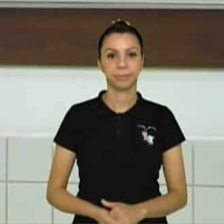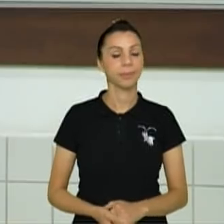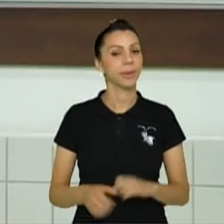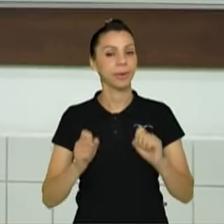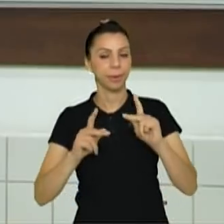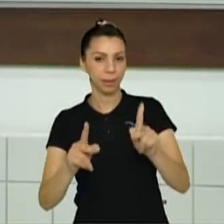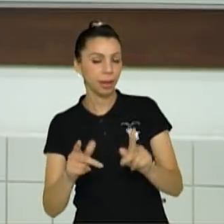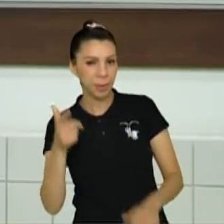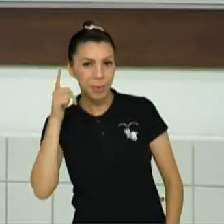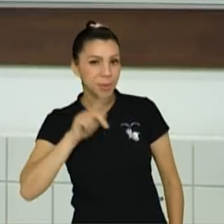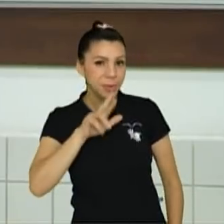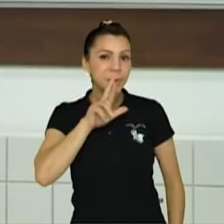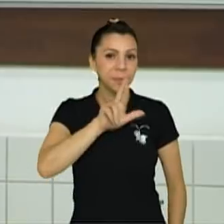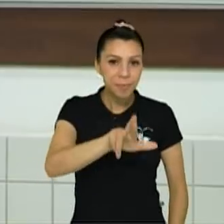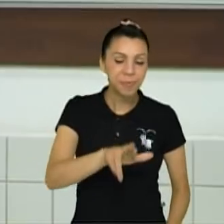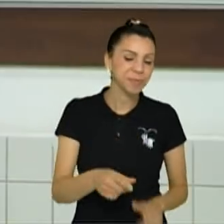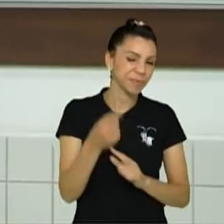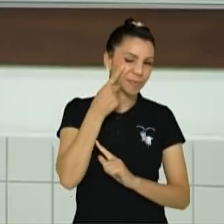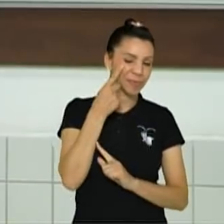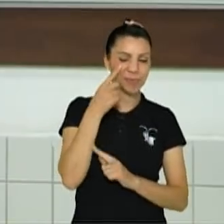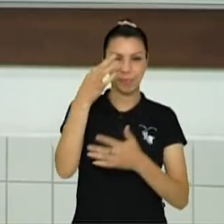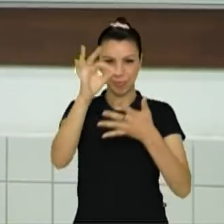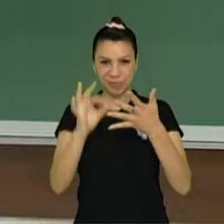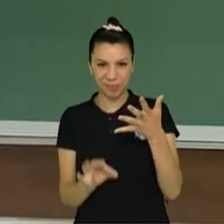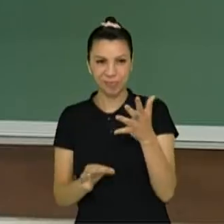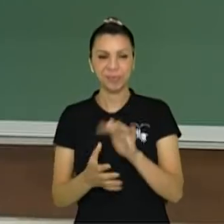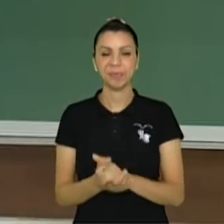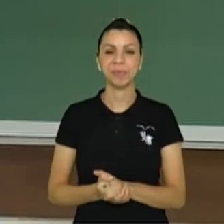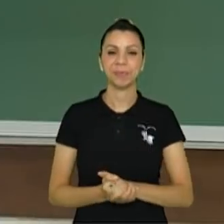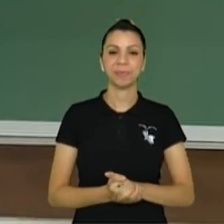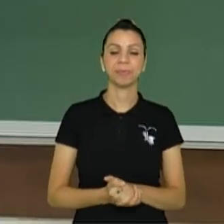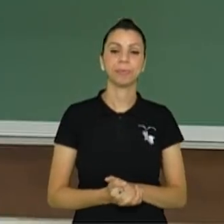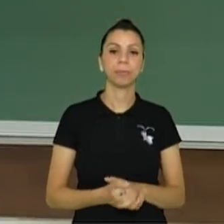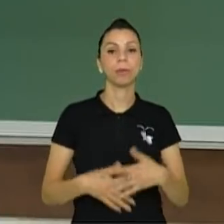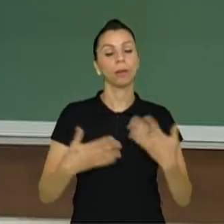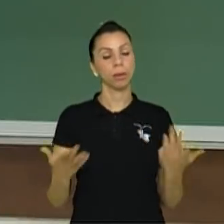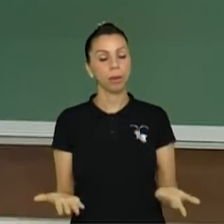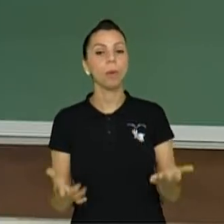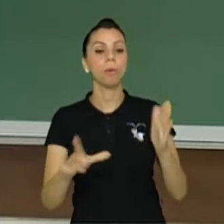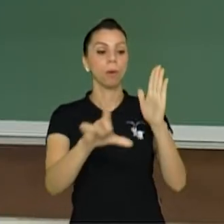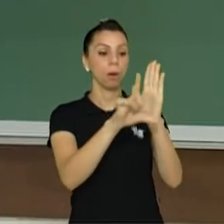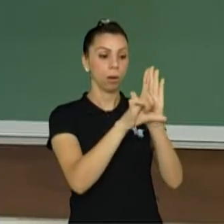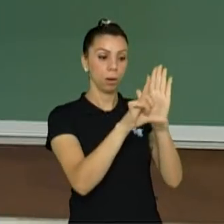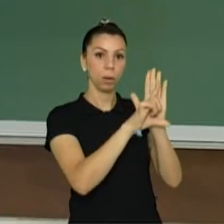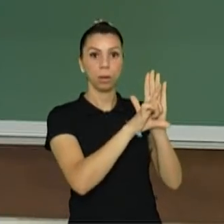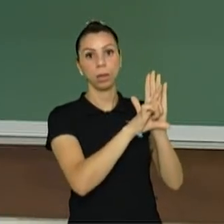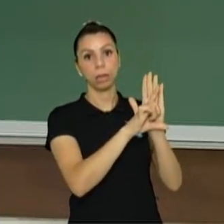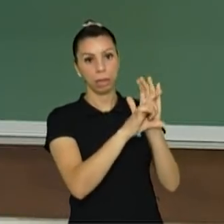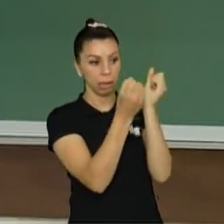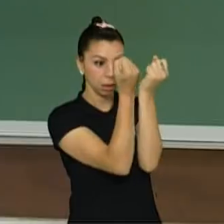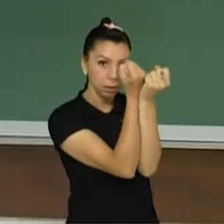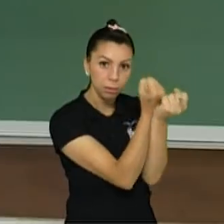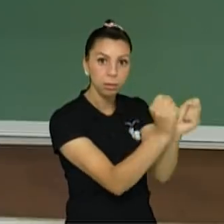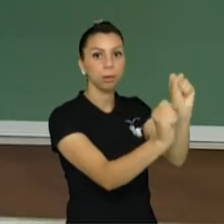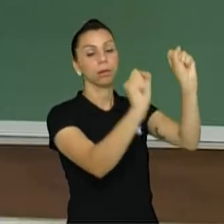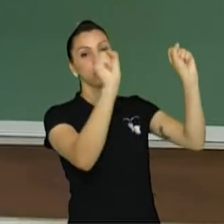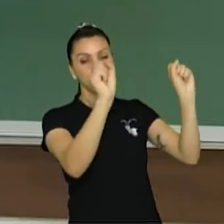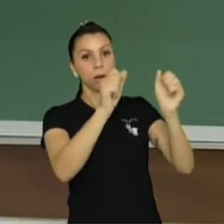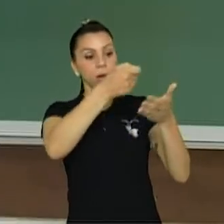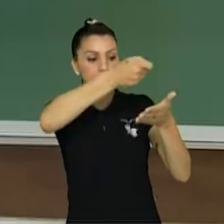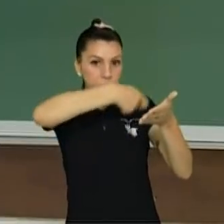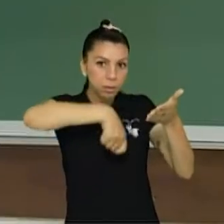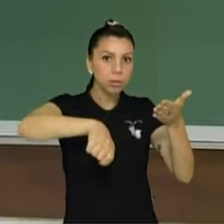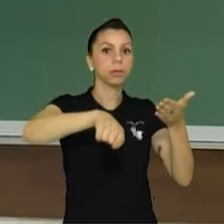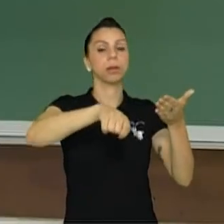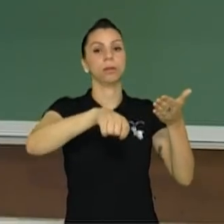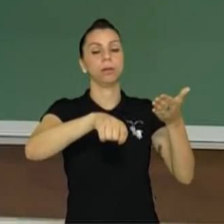Muito bem, conseguiu responder? Vamos nessa? Vamos corrigir? Embora a Lei Áurea, Lei da Libertação assinada